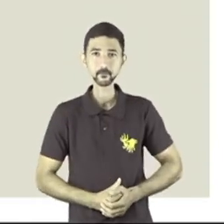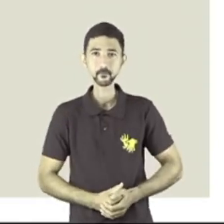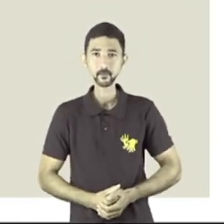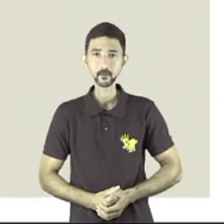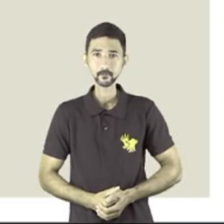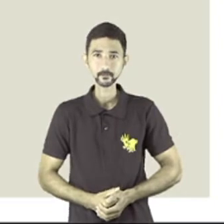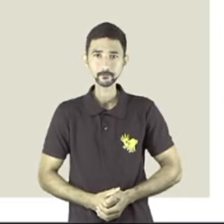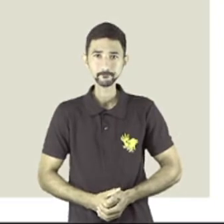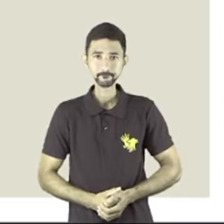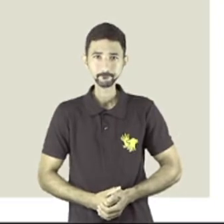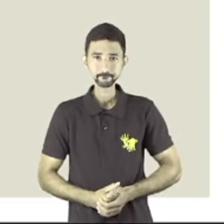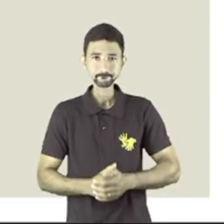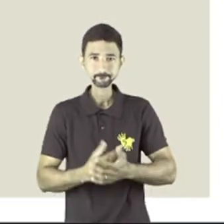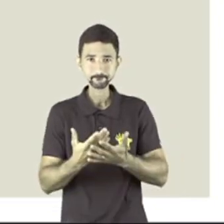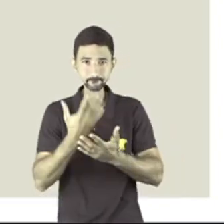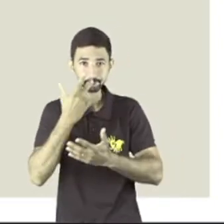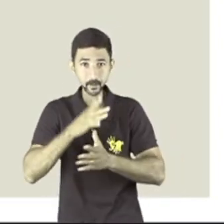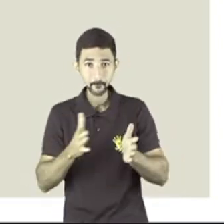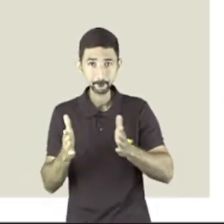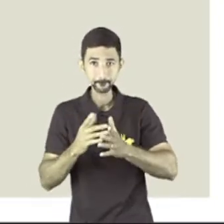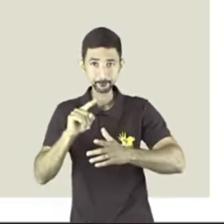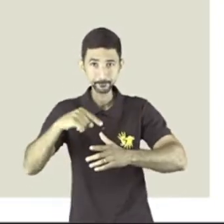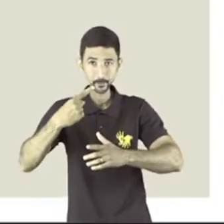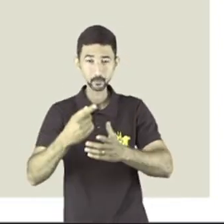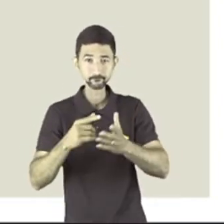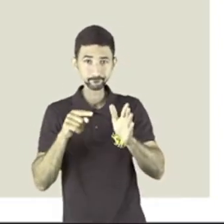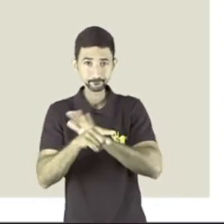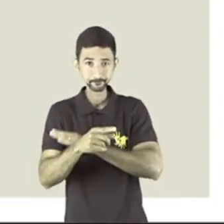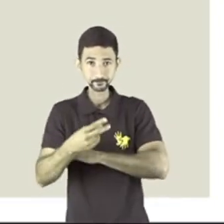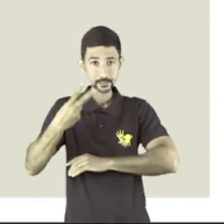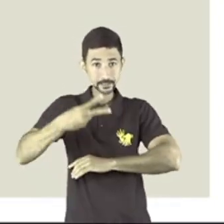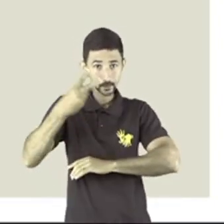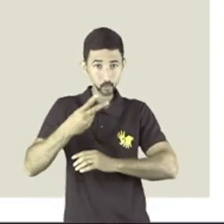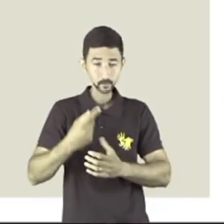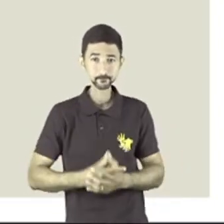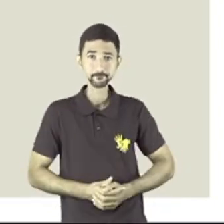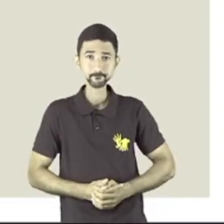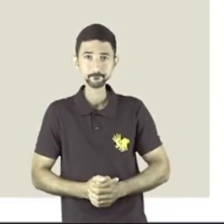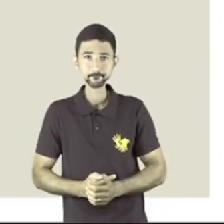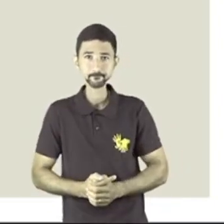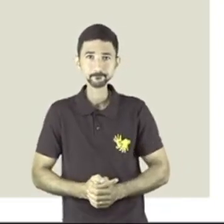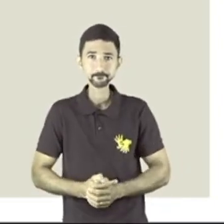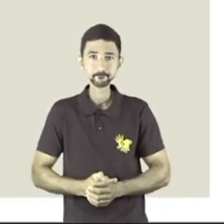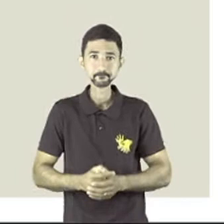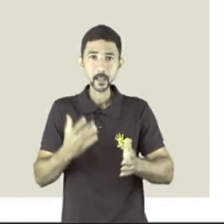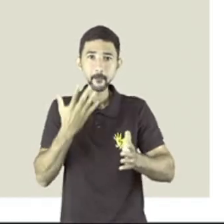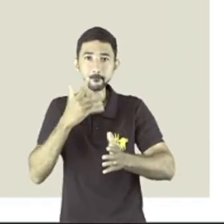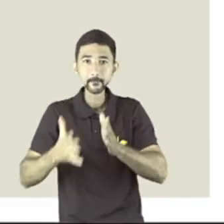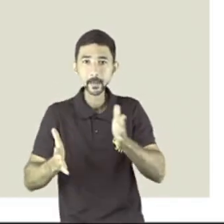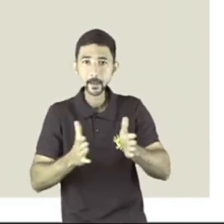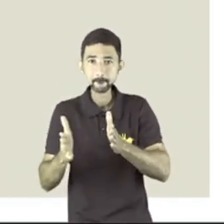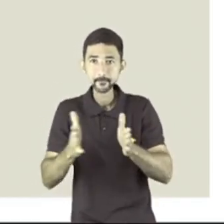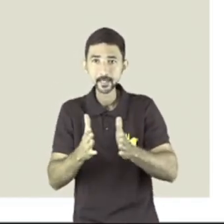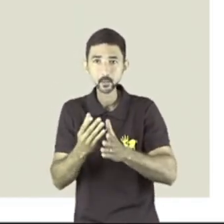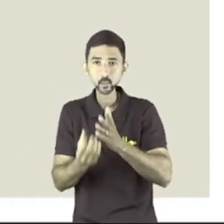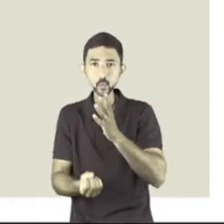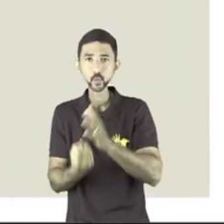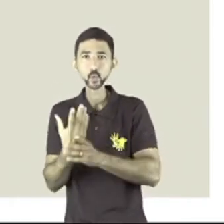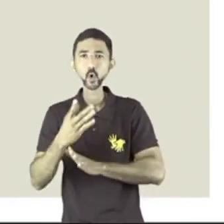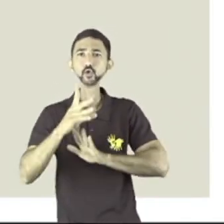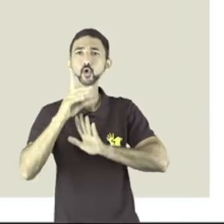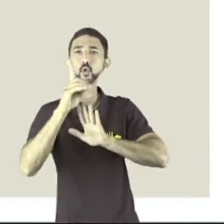Olha só. A infância, próxima pergunta, estão ligados? A infância é o período em que se constrói